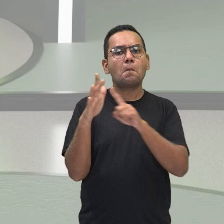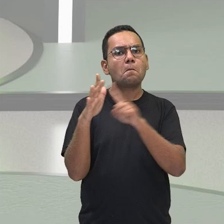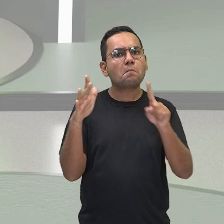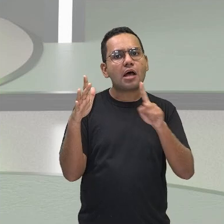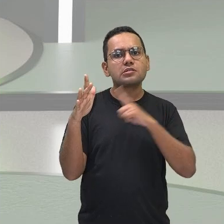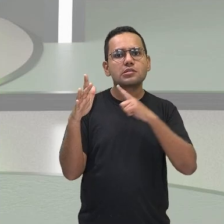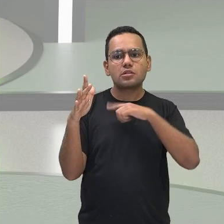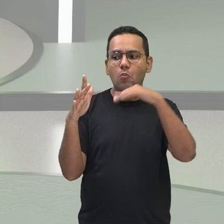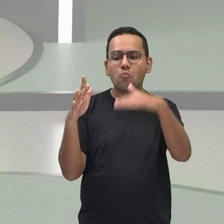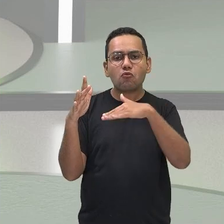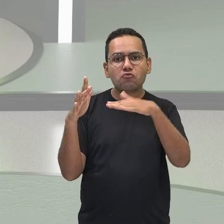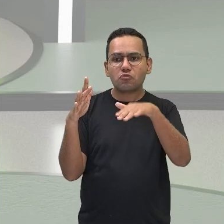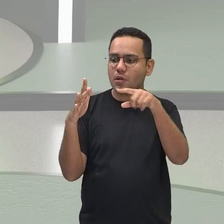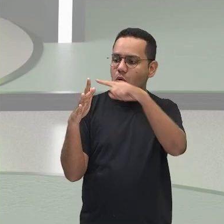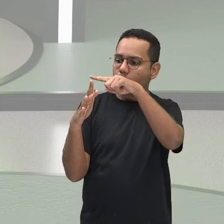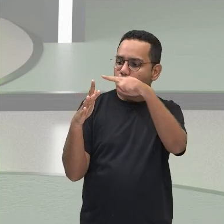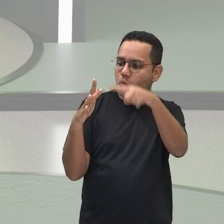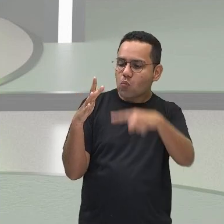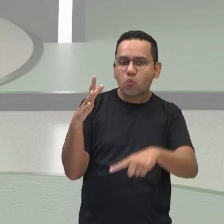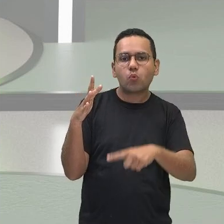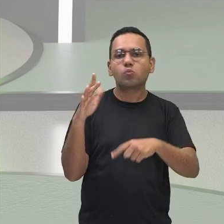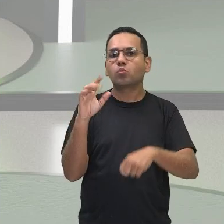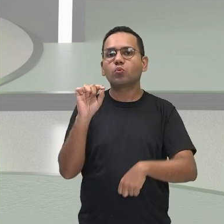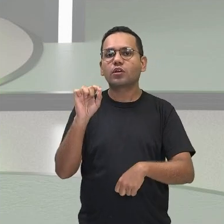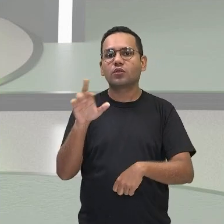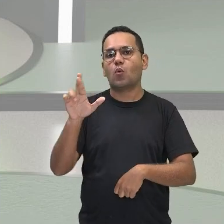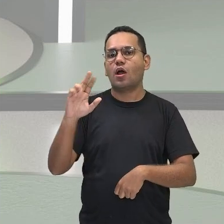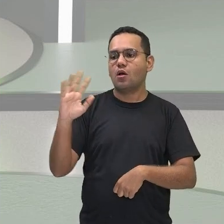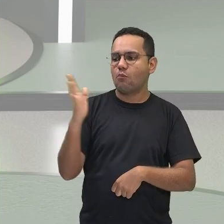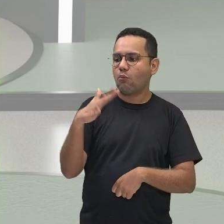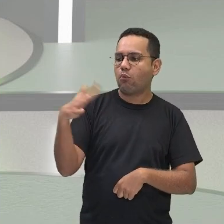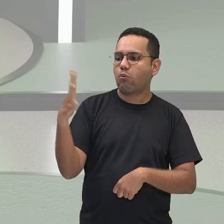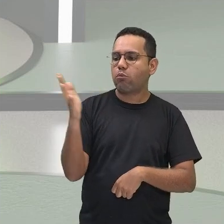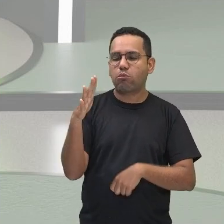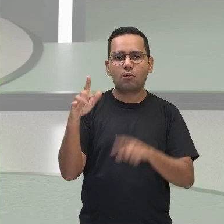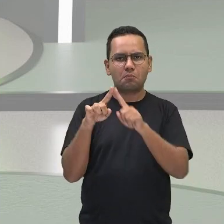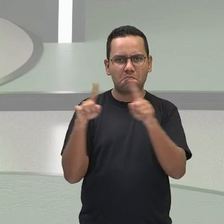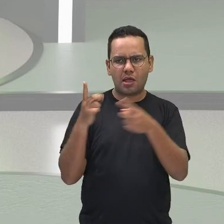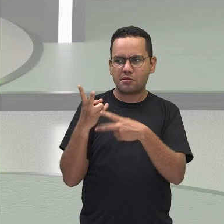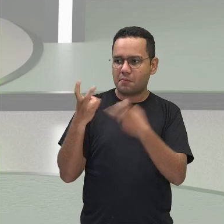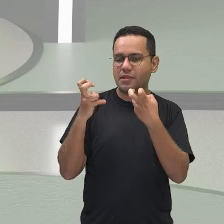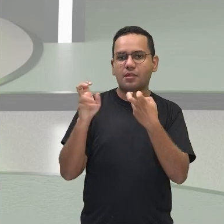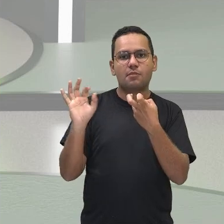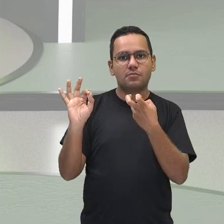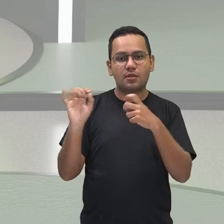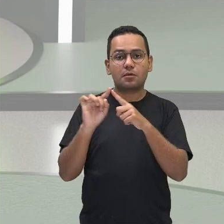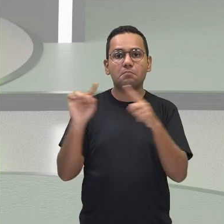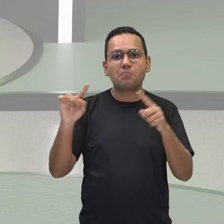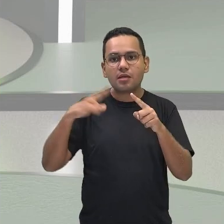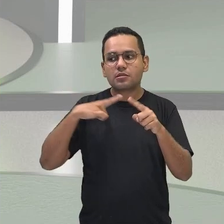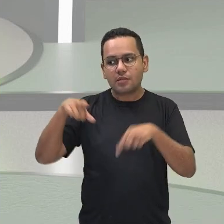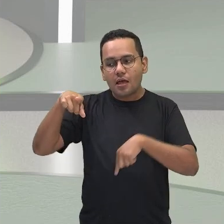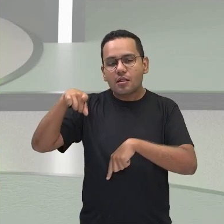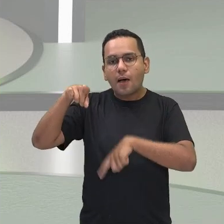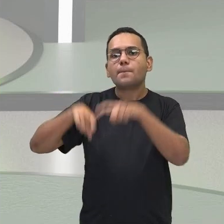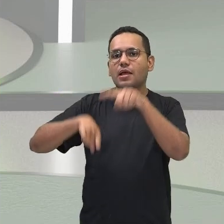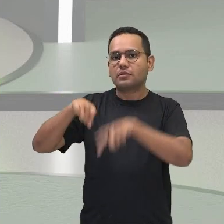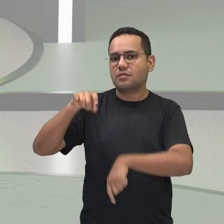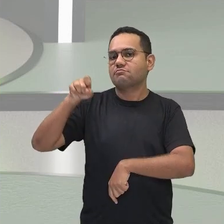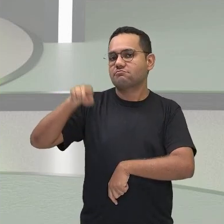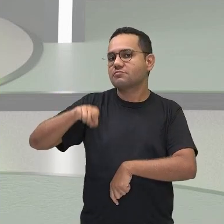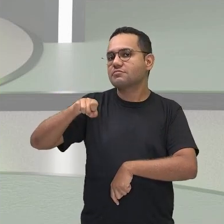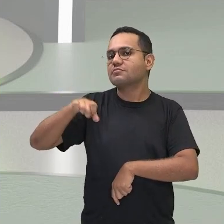se movendo devido à presença do ar. Então, embora a gente não veja, existe uma matéria à nossa